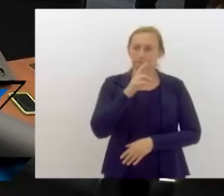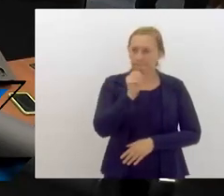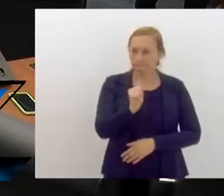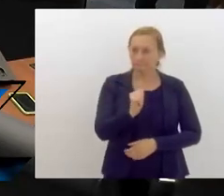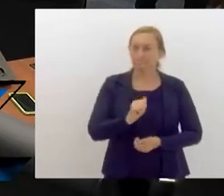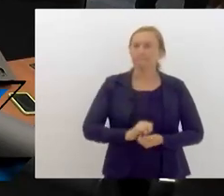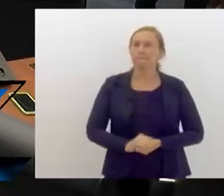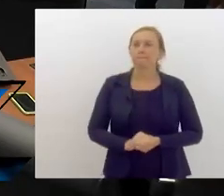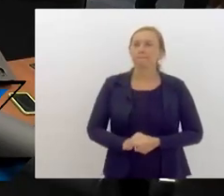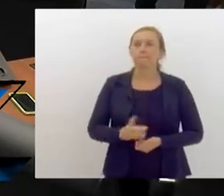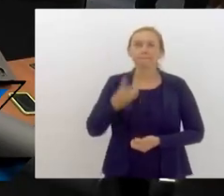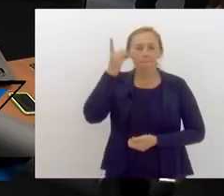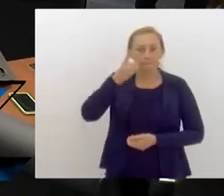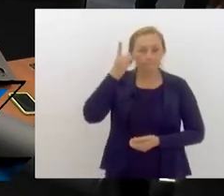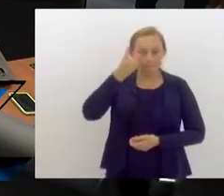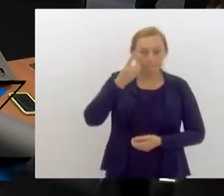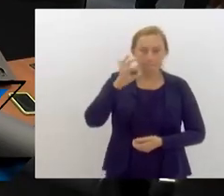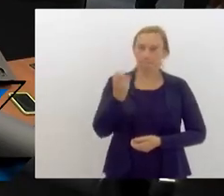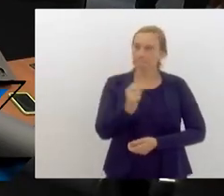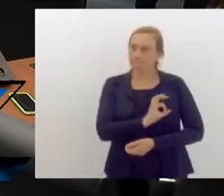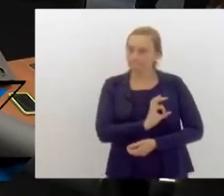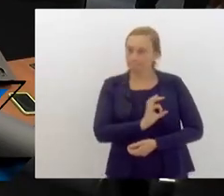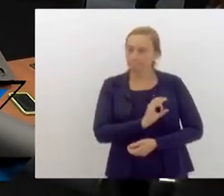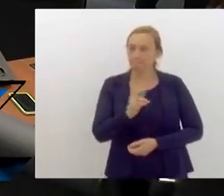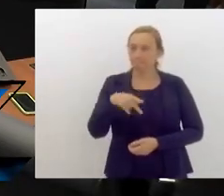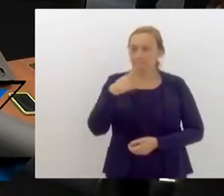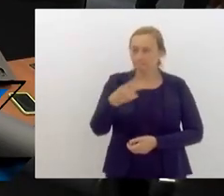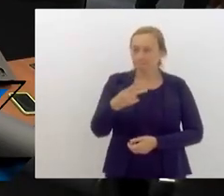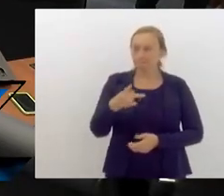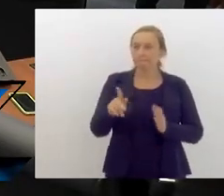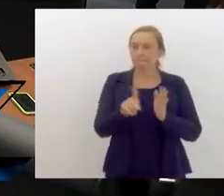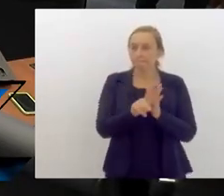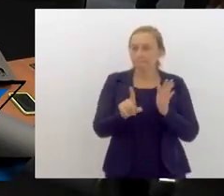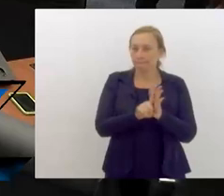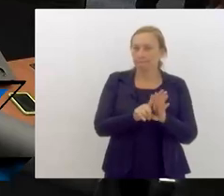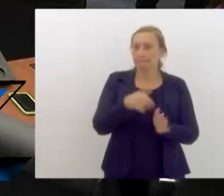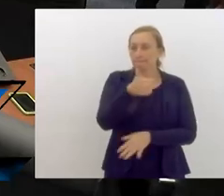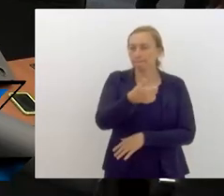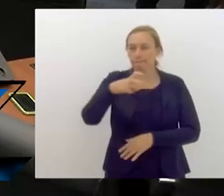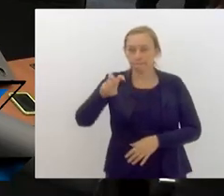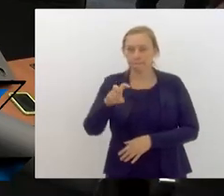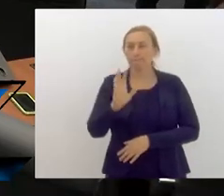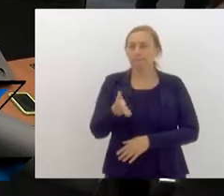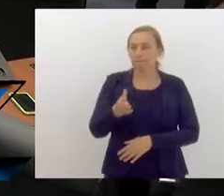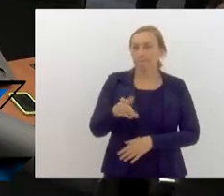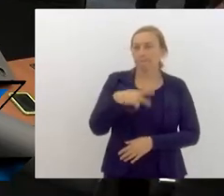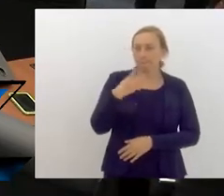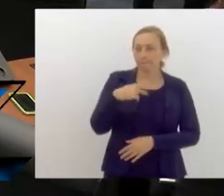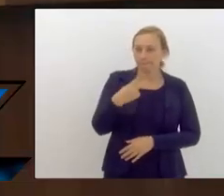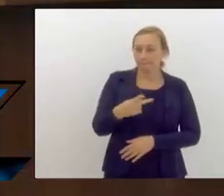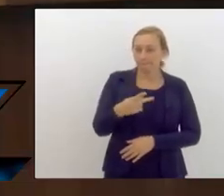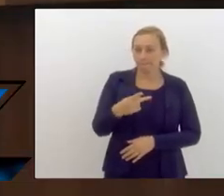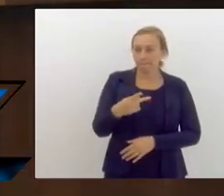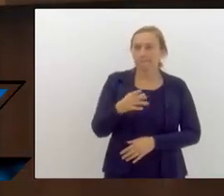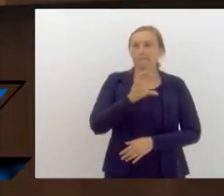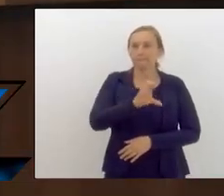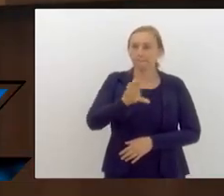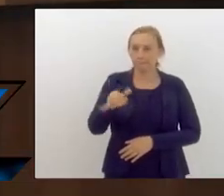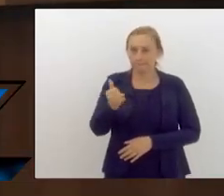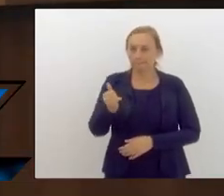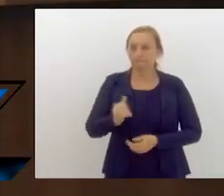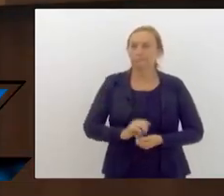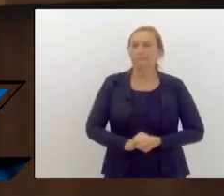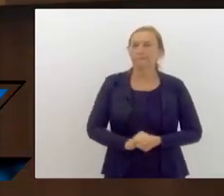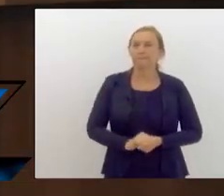procedimental da Marta Rocha faz alusão aparecer anterior o projeto é de 2015 já tinha manifestação em parecer Expresso da ccj